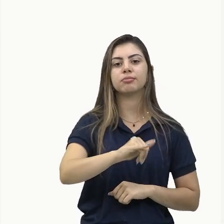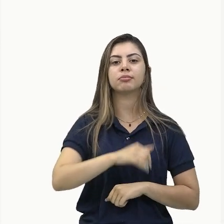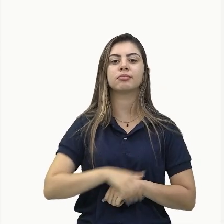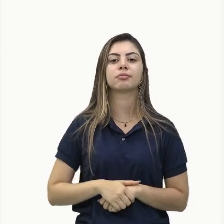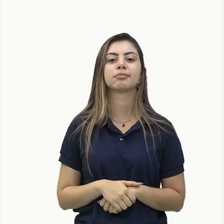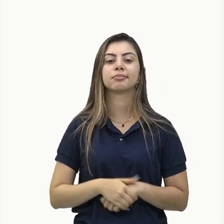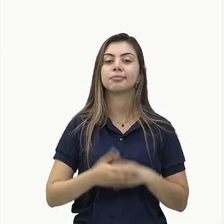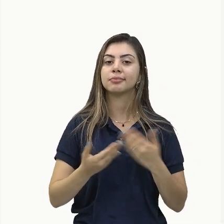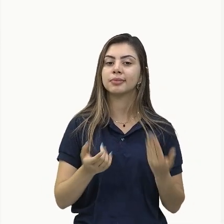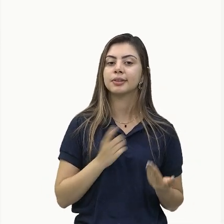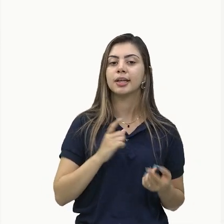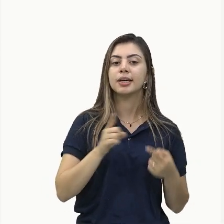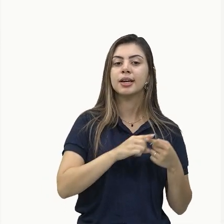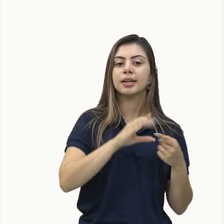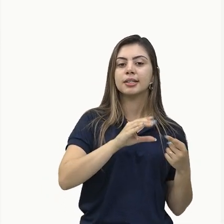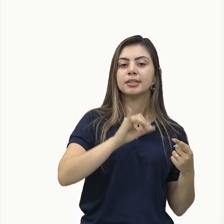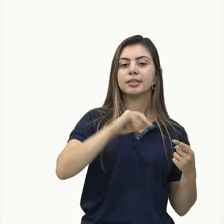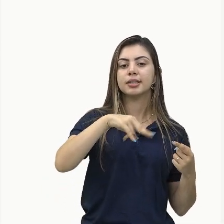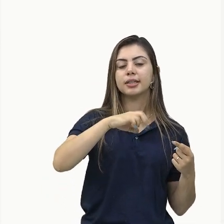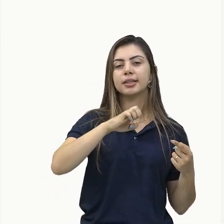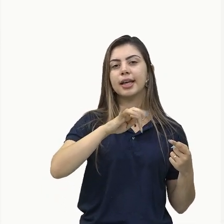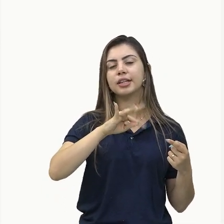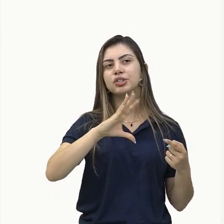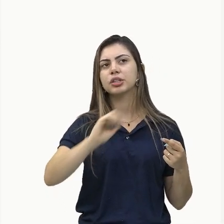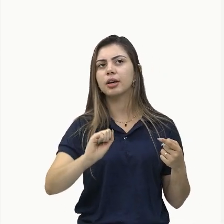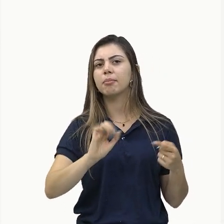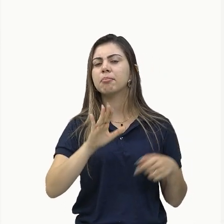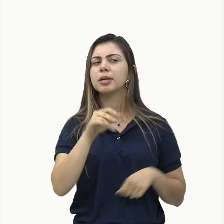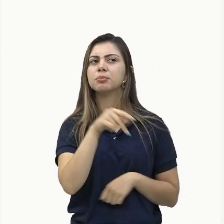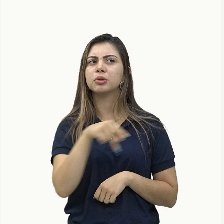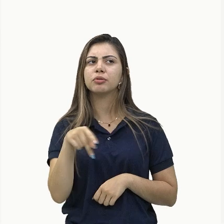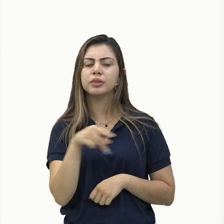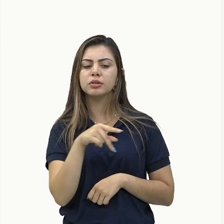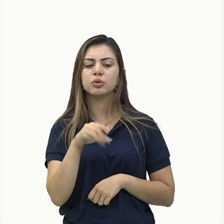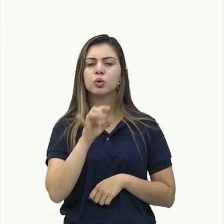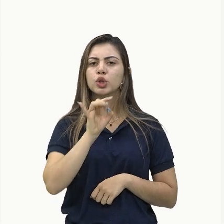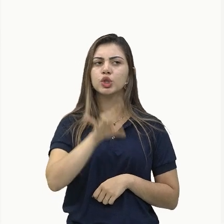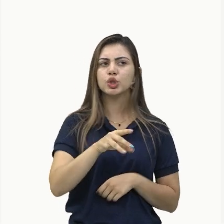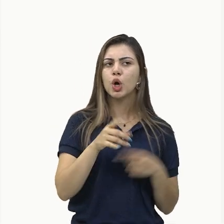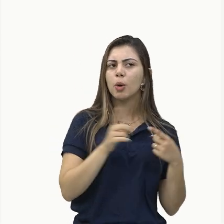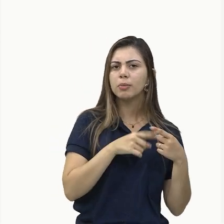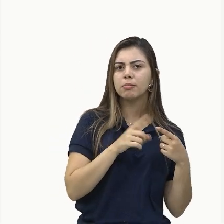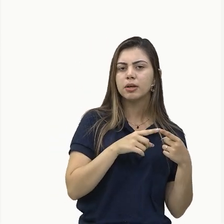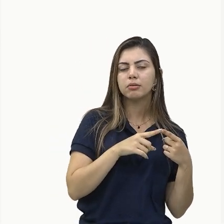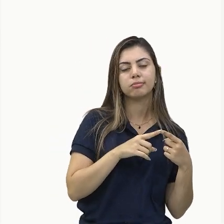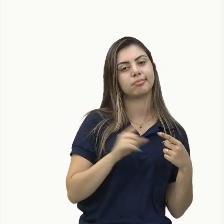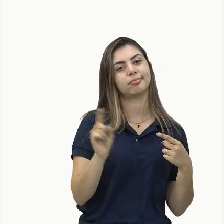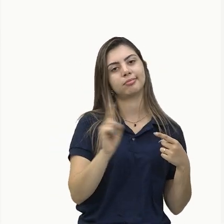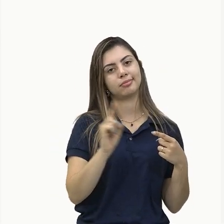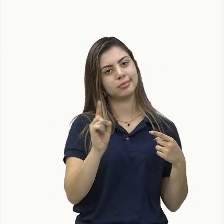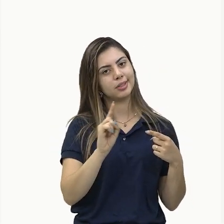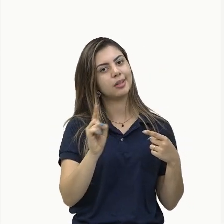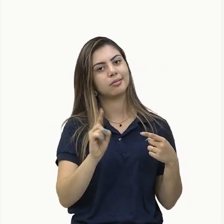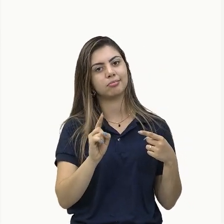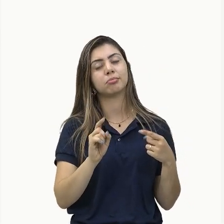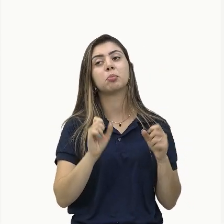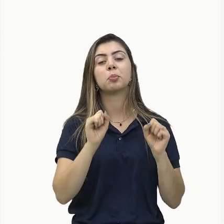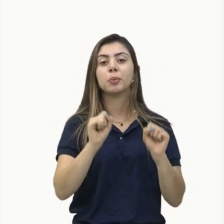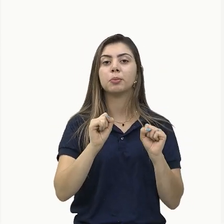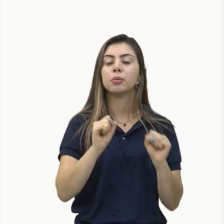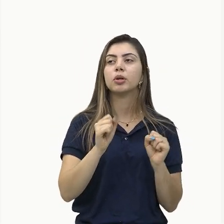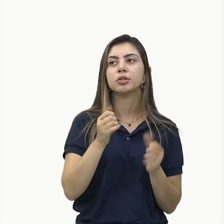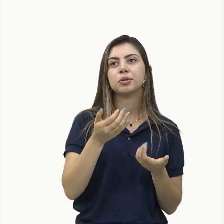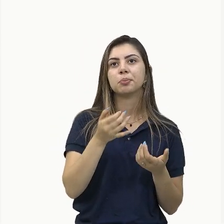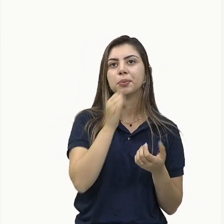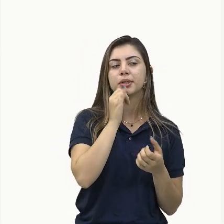energia cinética. E você me pergunta, professora, mas a energia só é energia cinética? Não. Nós podemos transformar